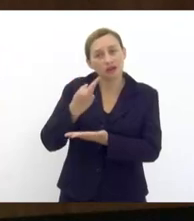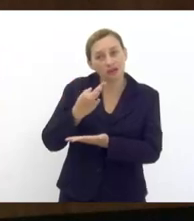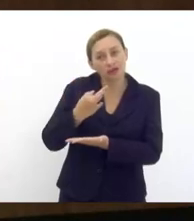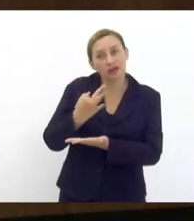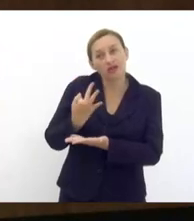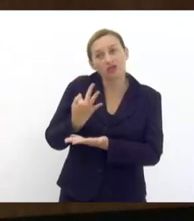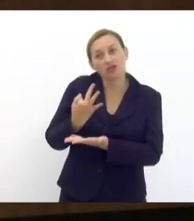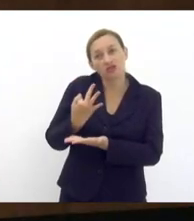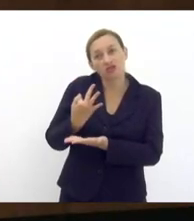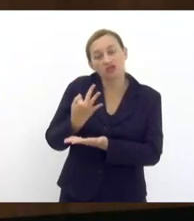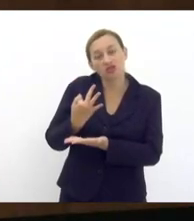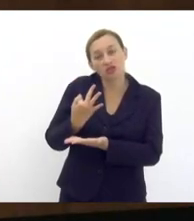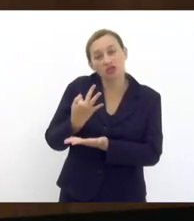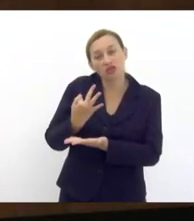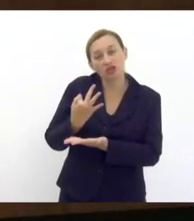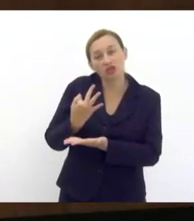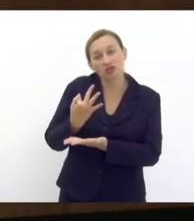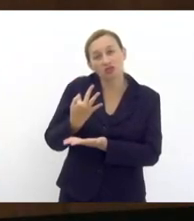sua